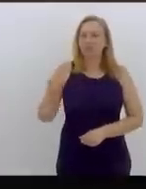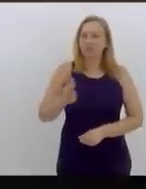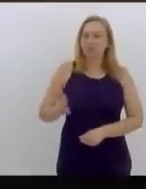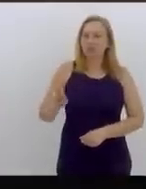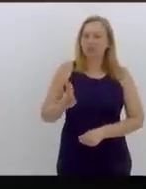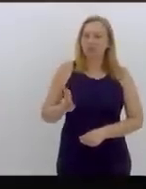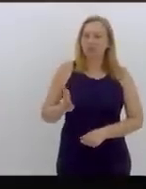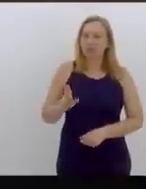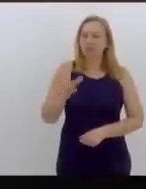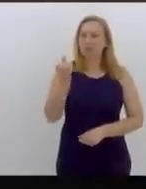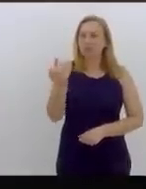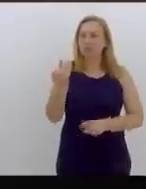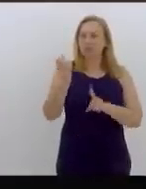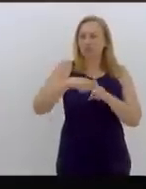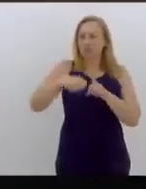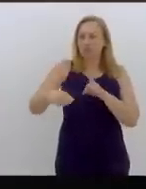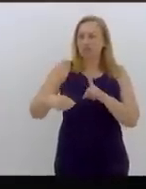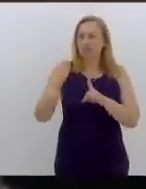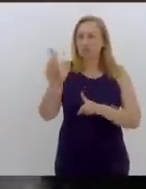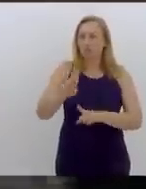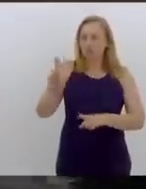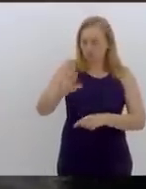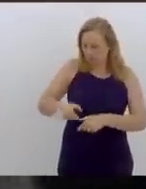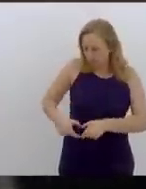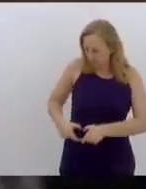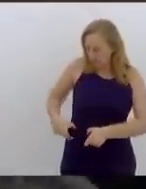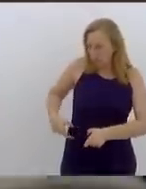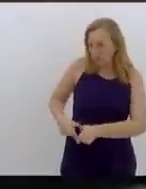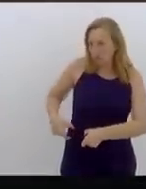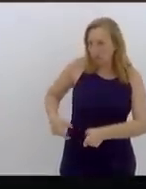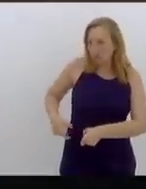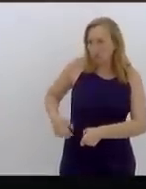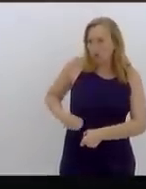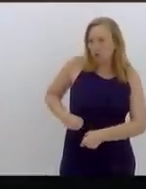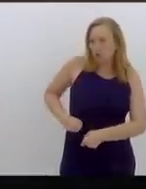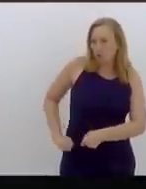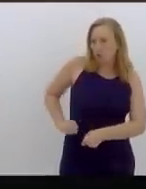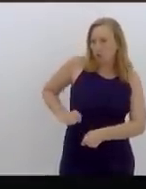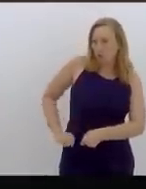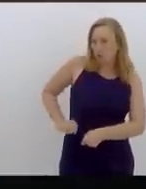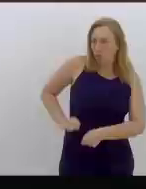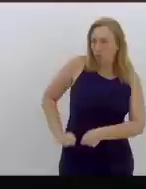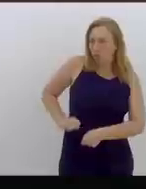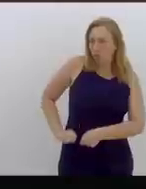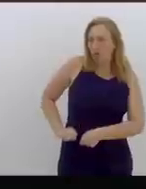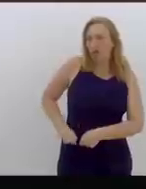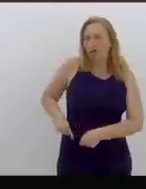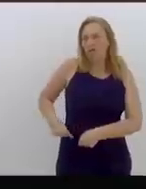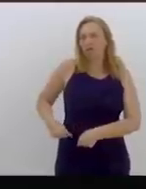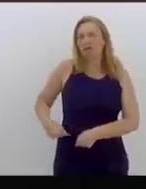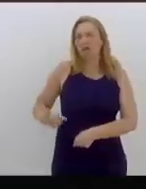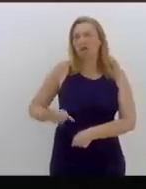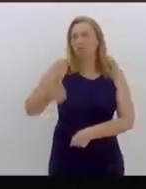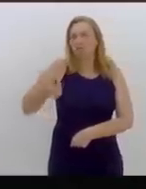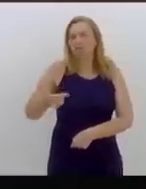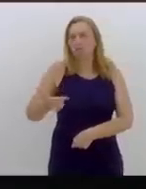meses saquinho de merda aqui ó por causa do tiro que o policial me deu e eu